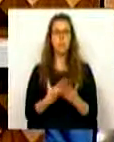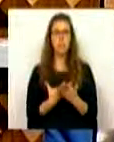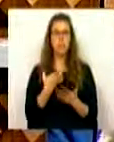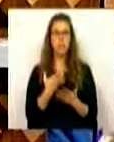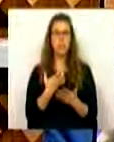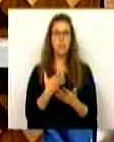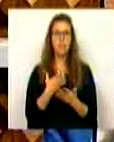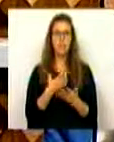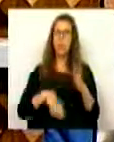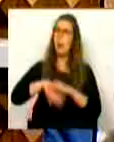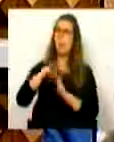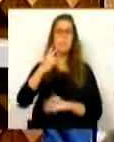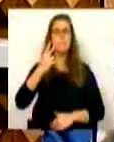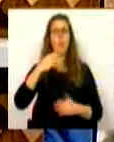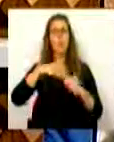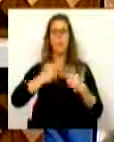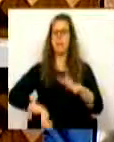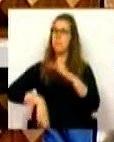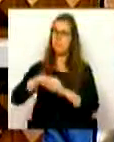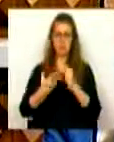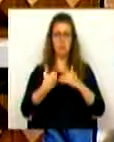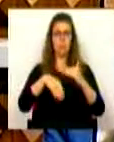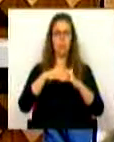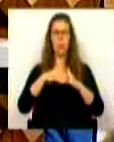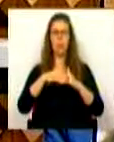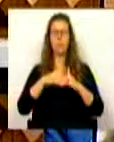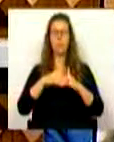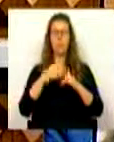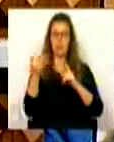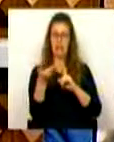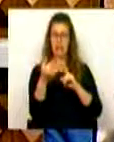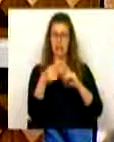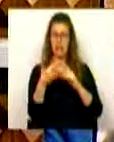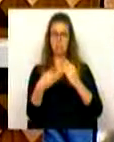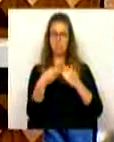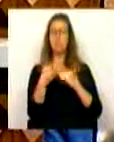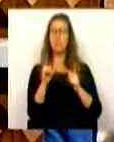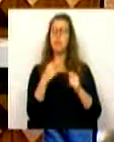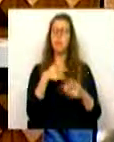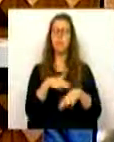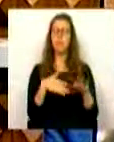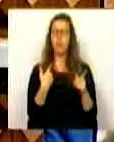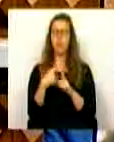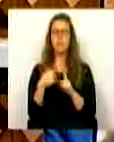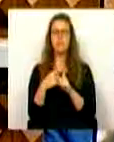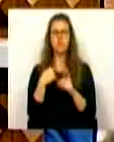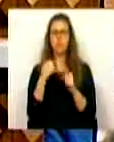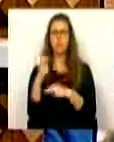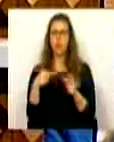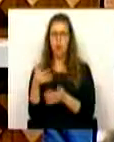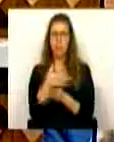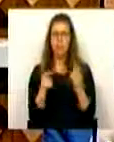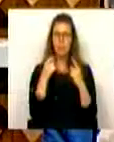o limite máximo das coimas que triplicou, e é elevado, portanto, em função também do benefício económico, a